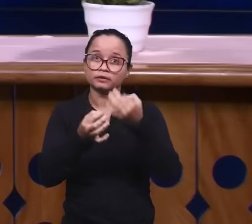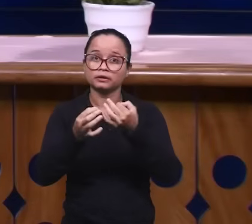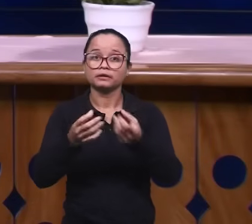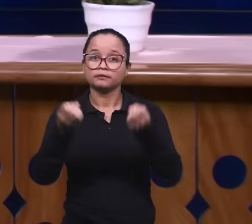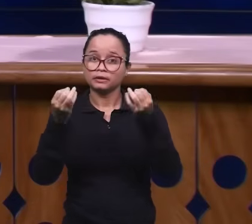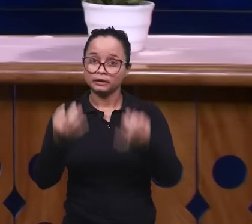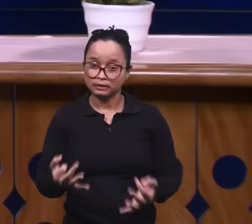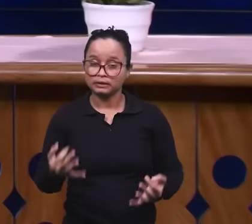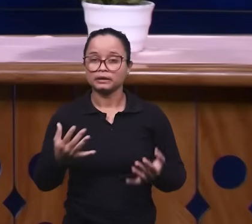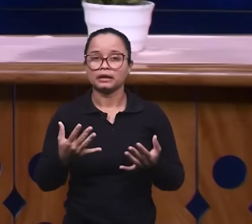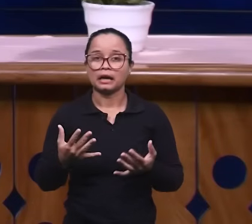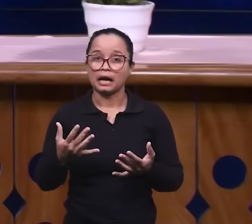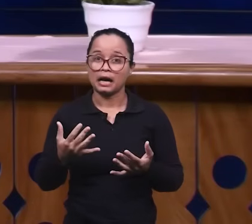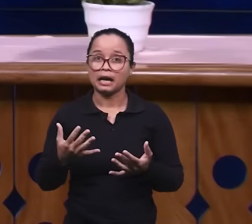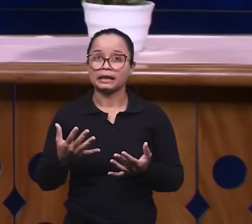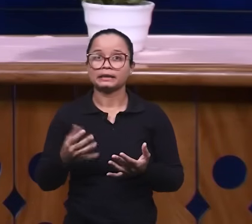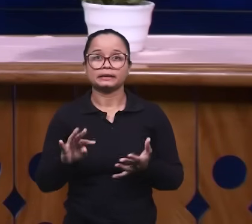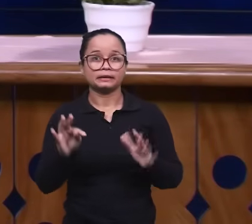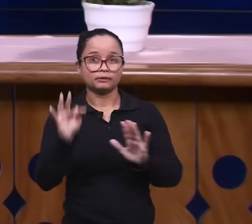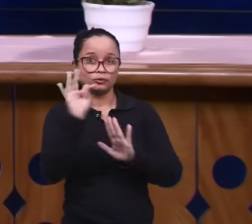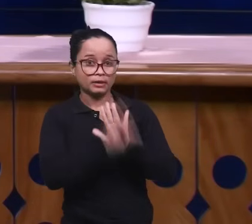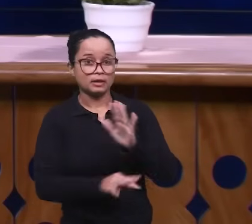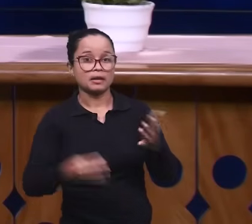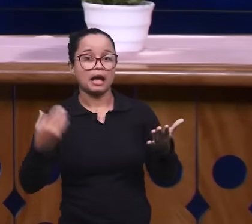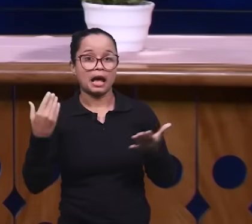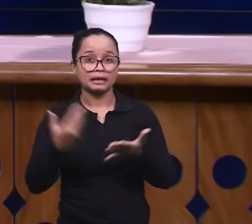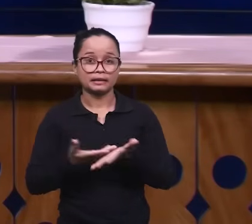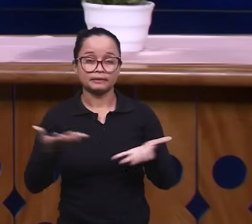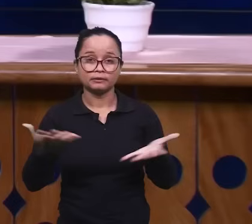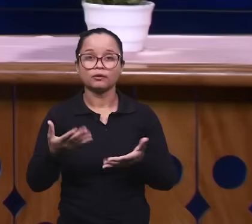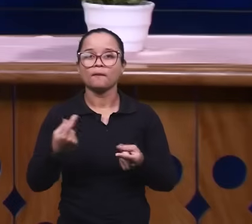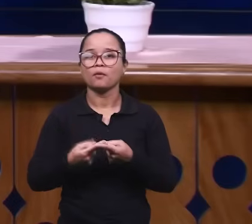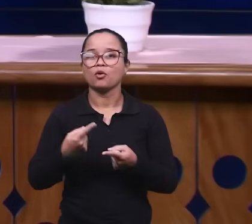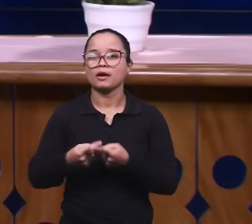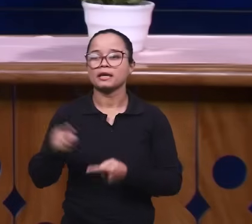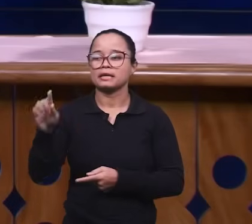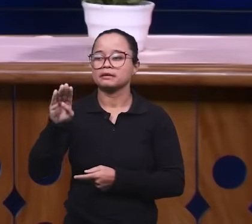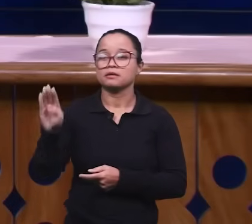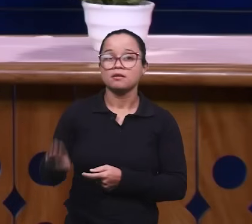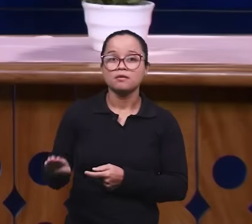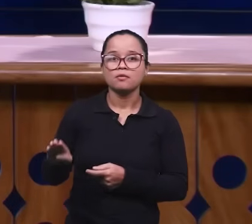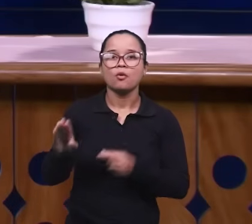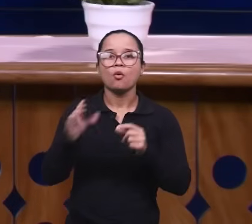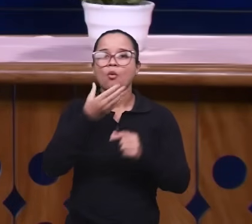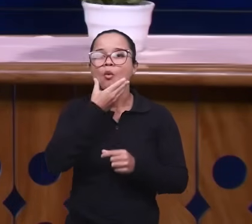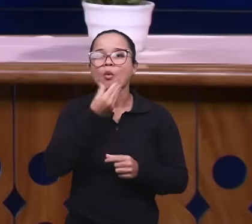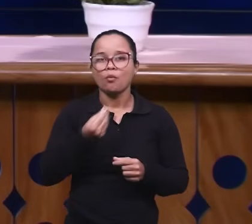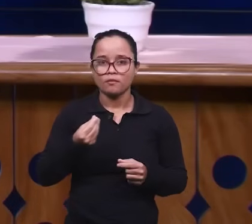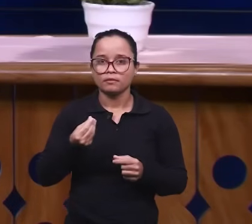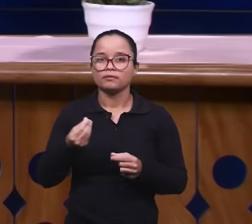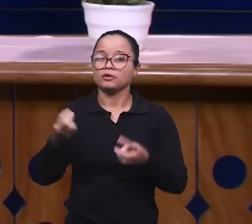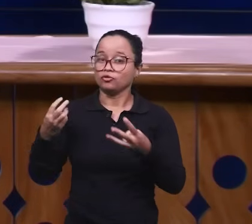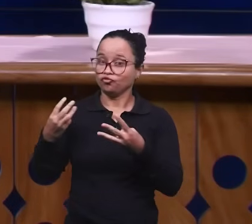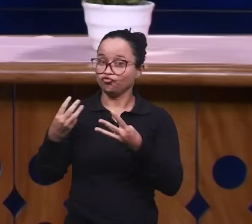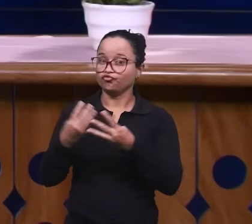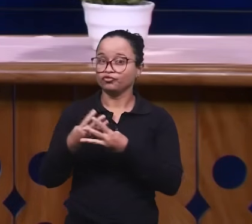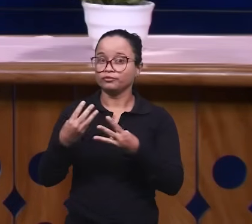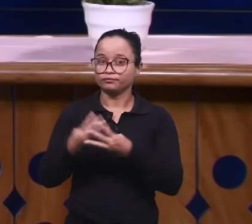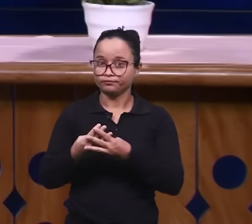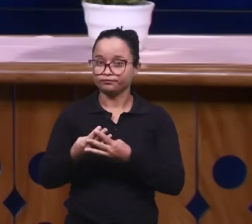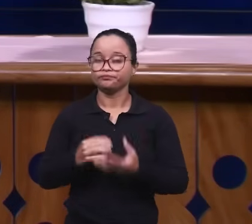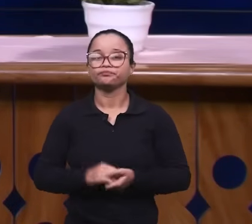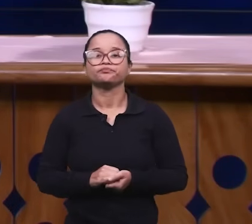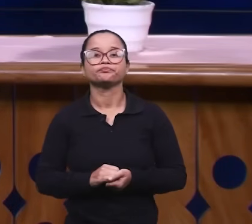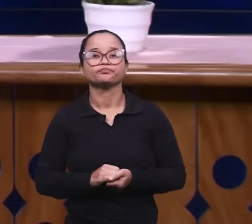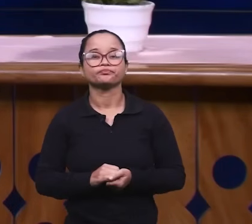respeito da passagem até aqui, porque Zaqueu era um homem judeu, conhecia de certa maneira